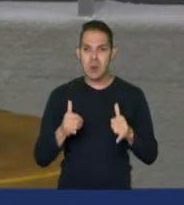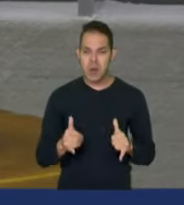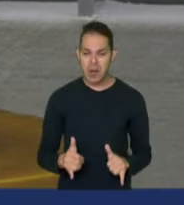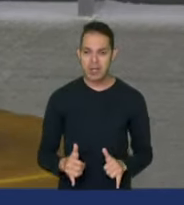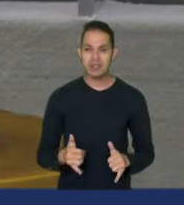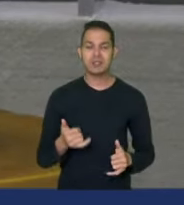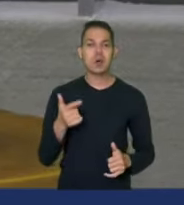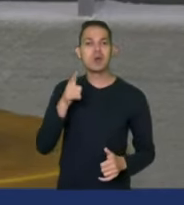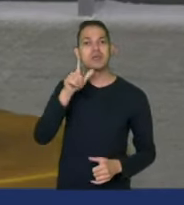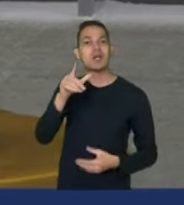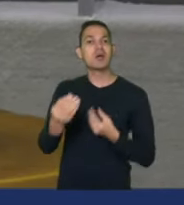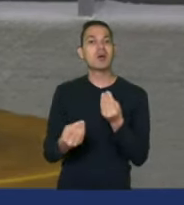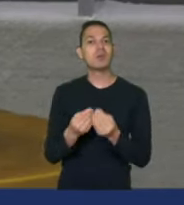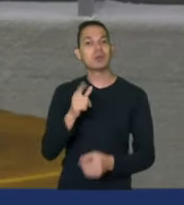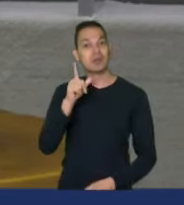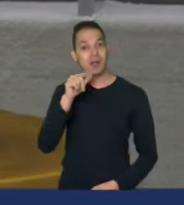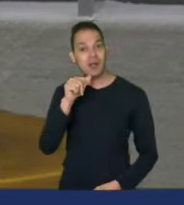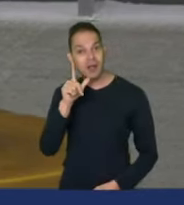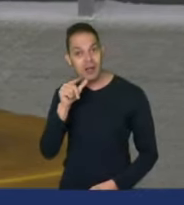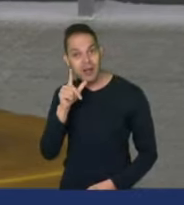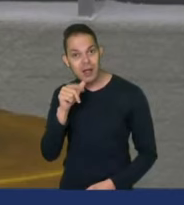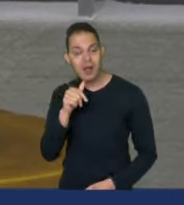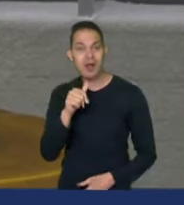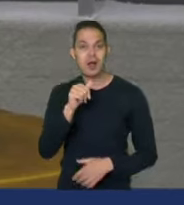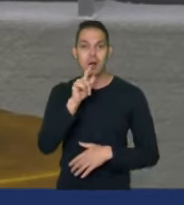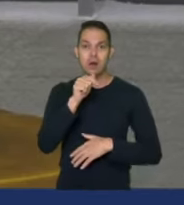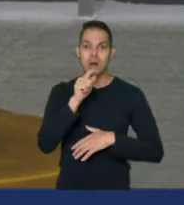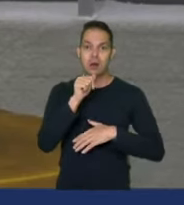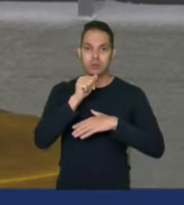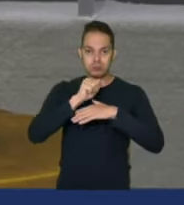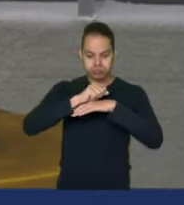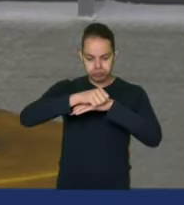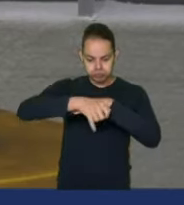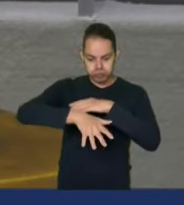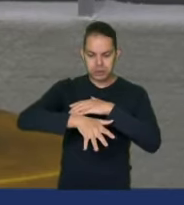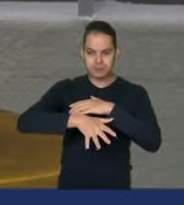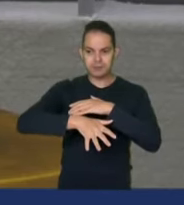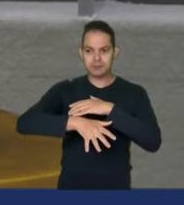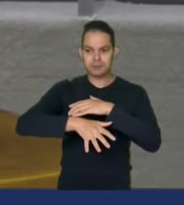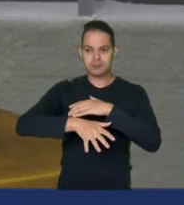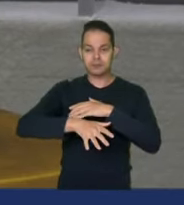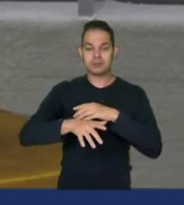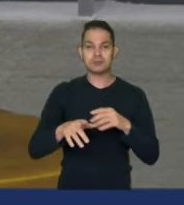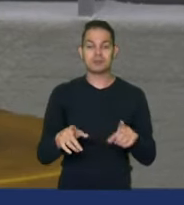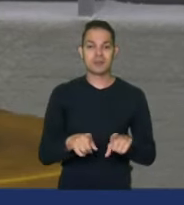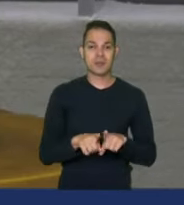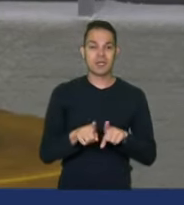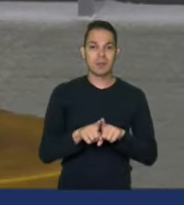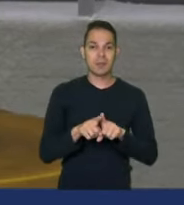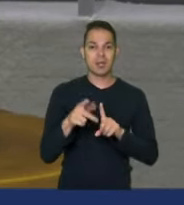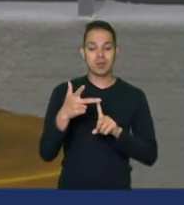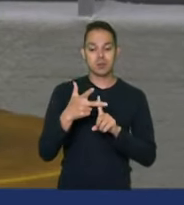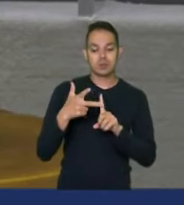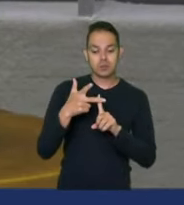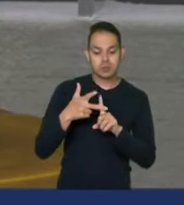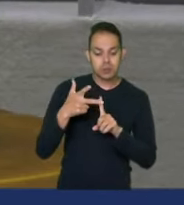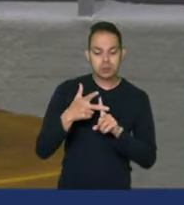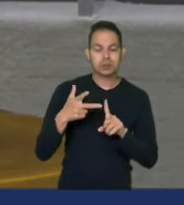água, energia elétrica decorrente dos fotovoltaica, energia